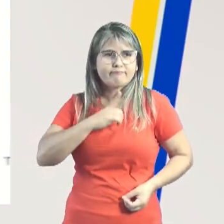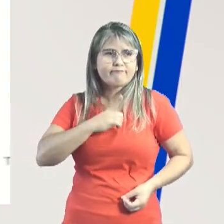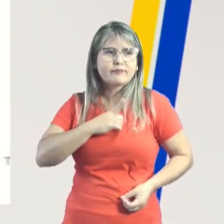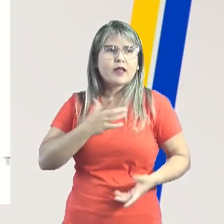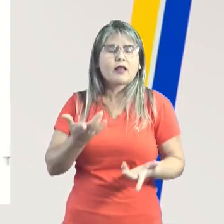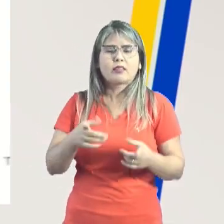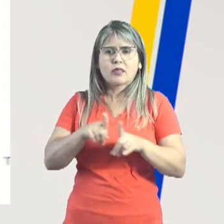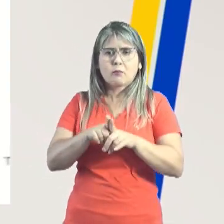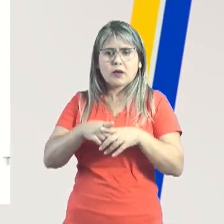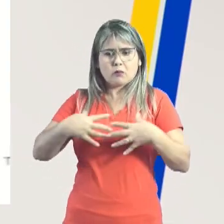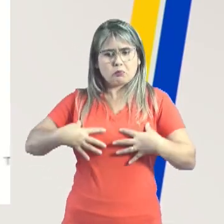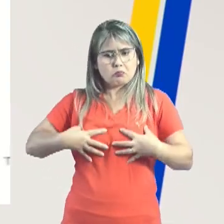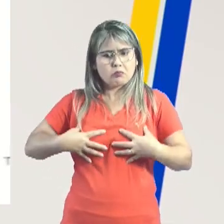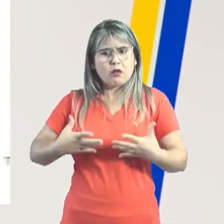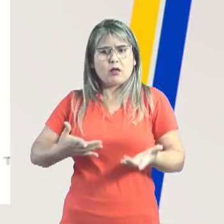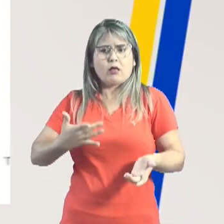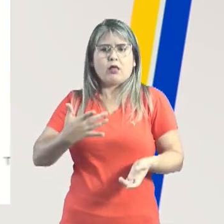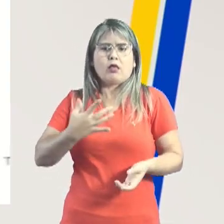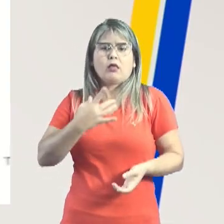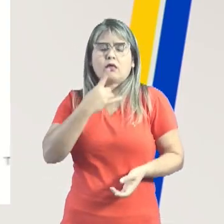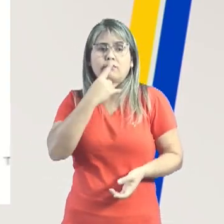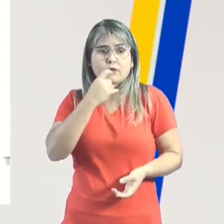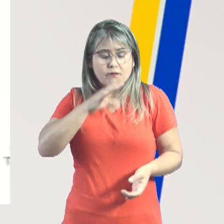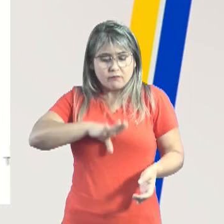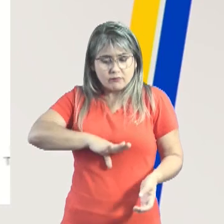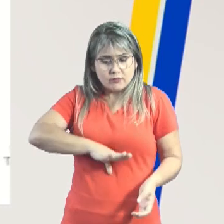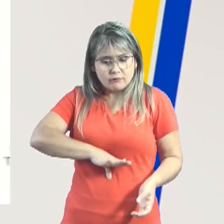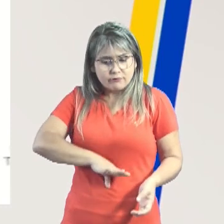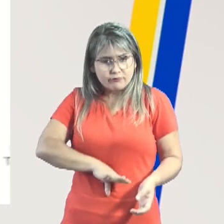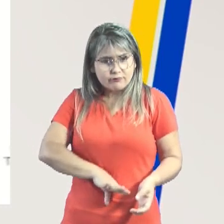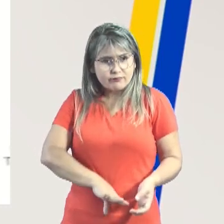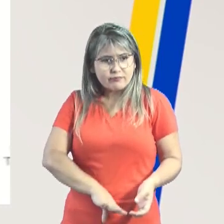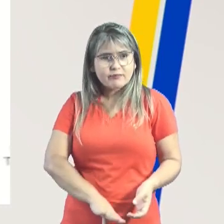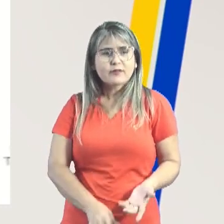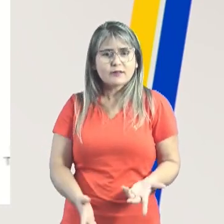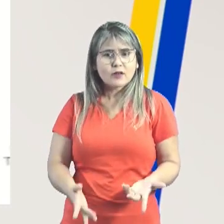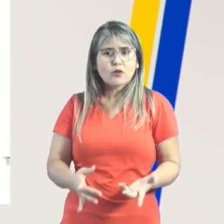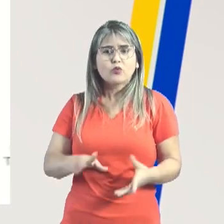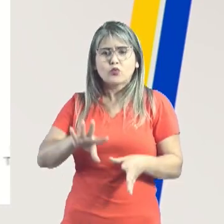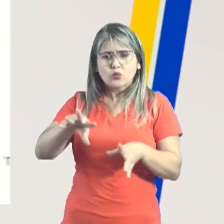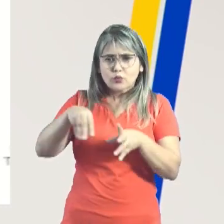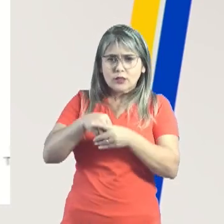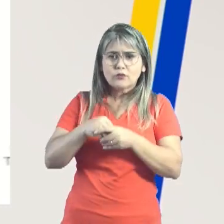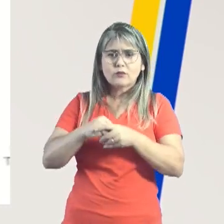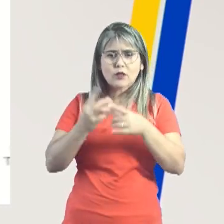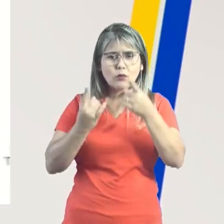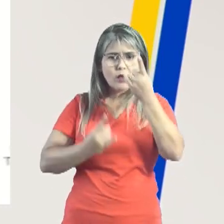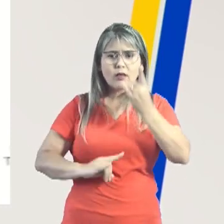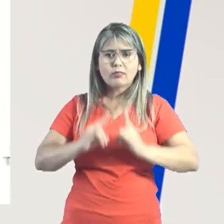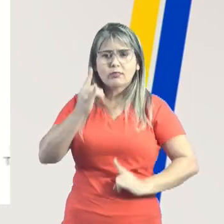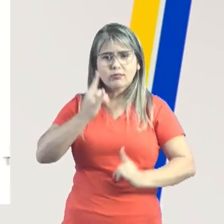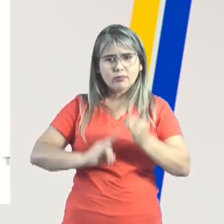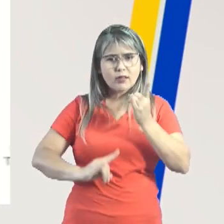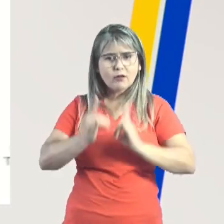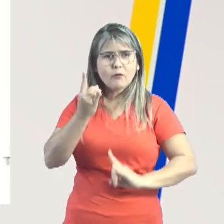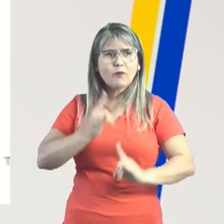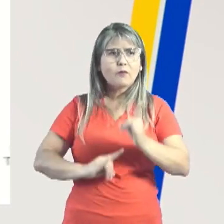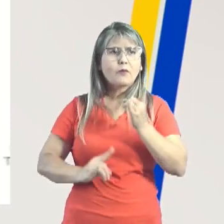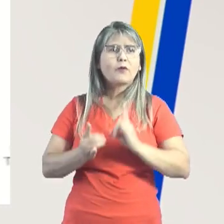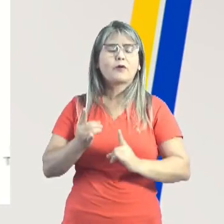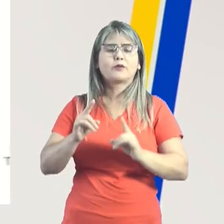a menstruação, tudo isso é organizado pelas gônadas ou pelo